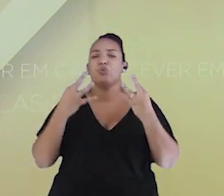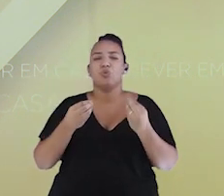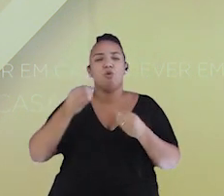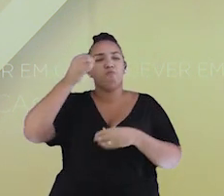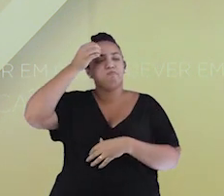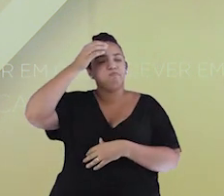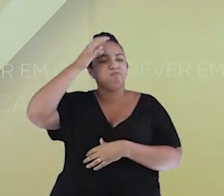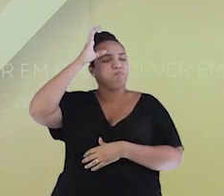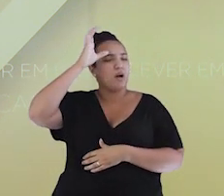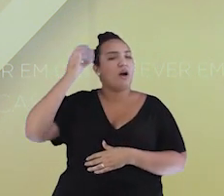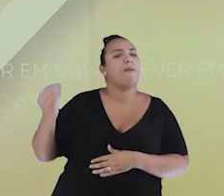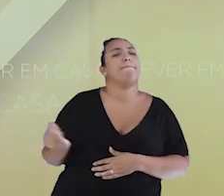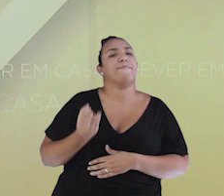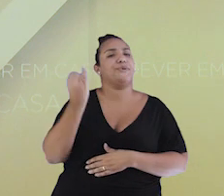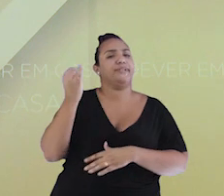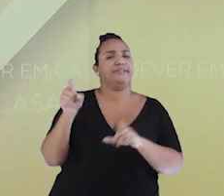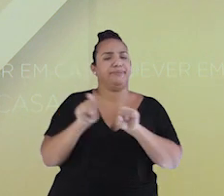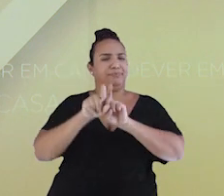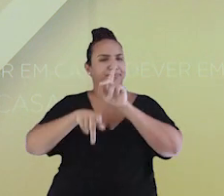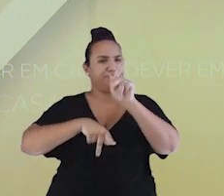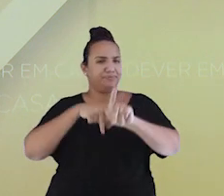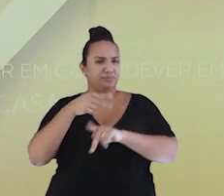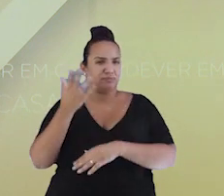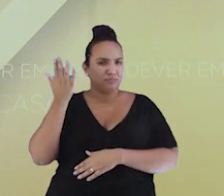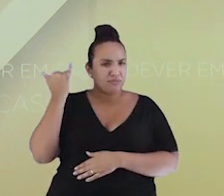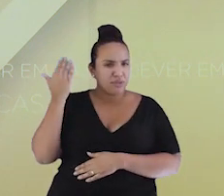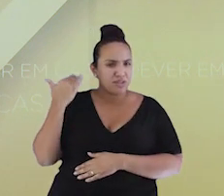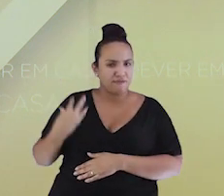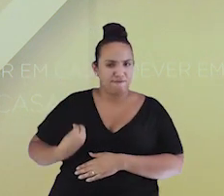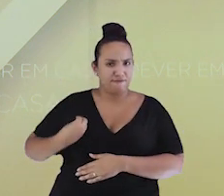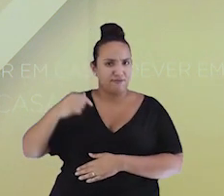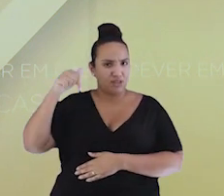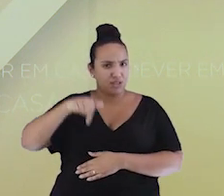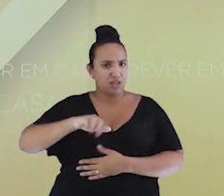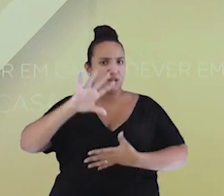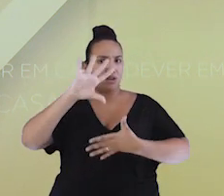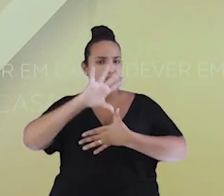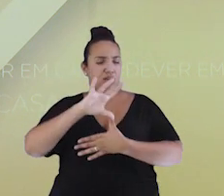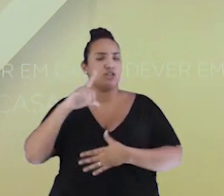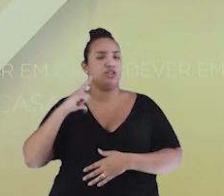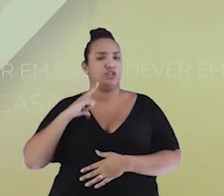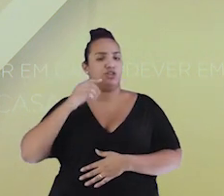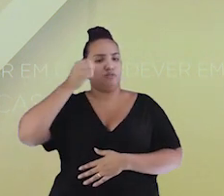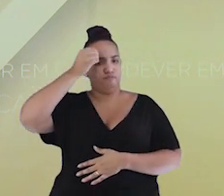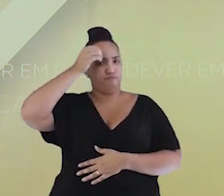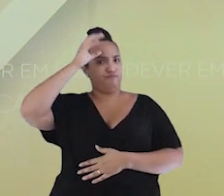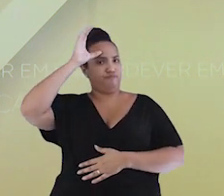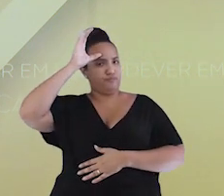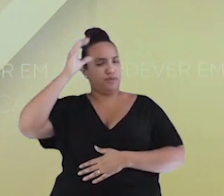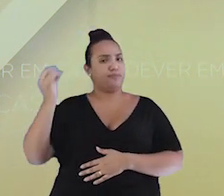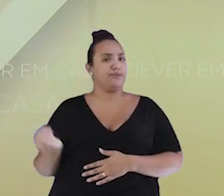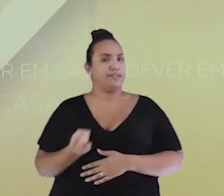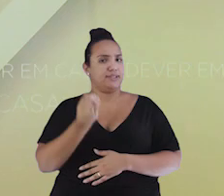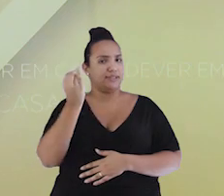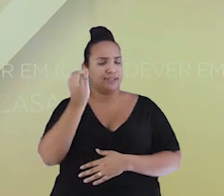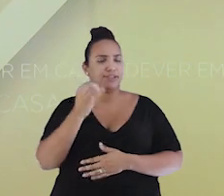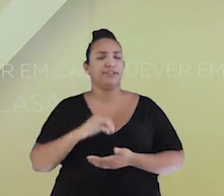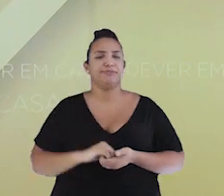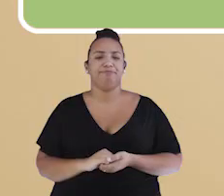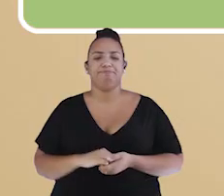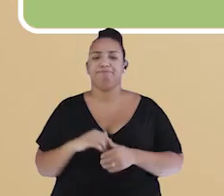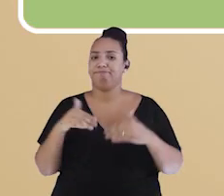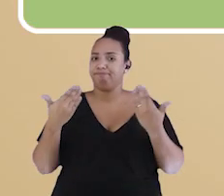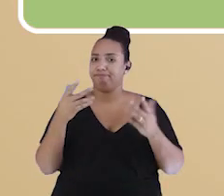de todo tipo de conhecimento ter valor, os povos que estavam aqui na América tinham conhecimentos